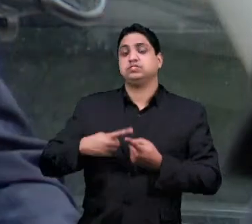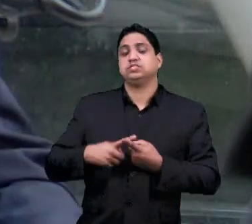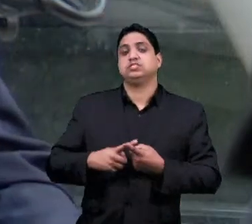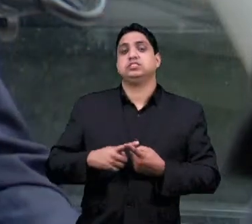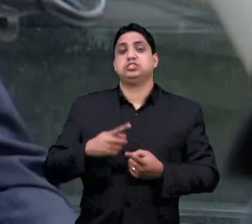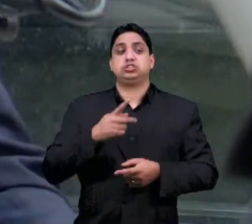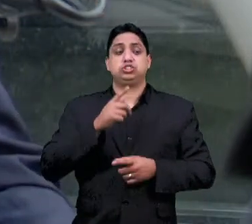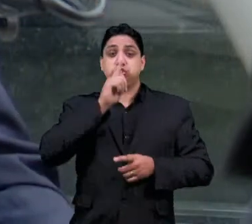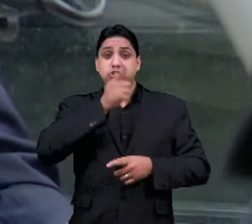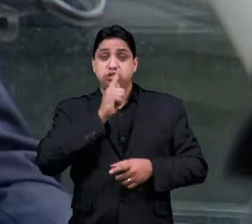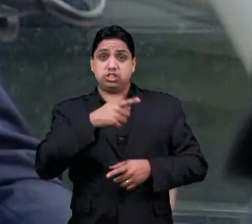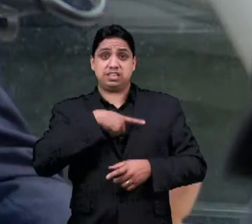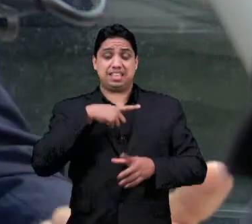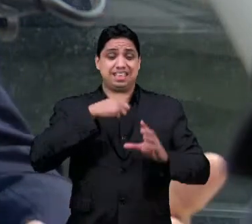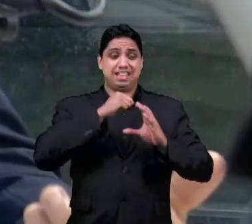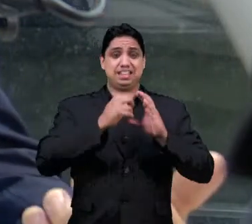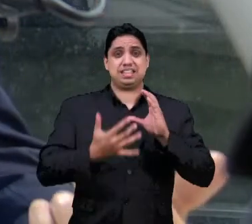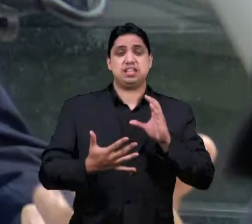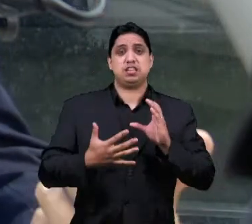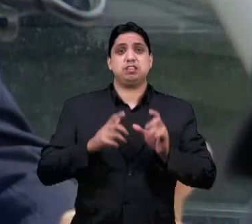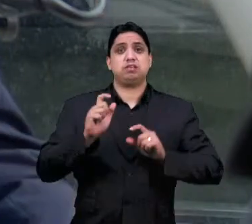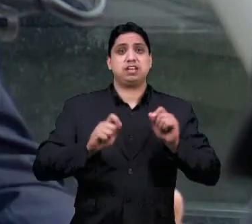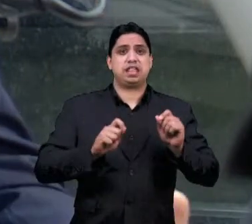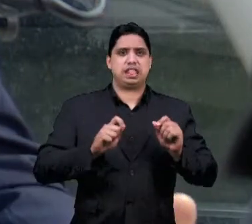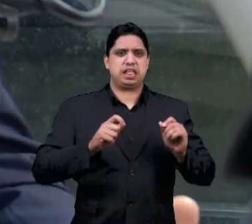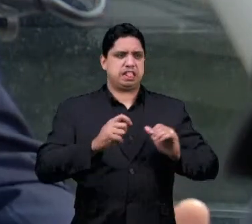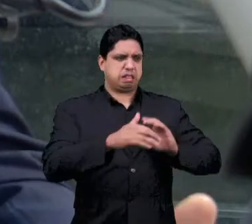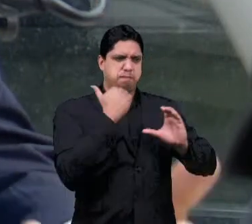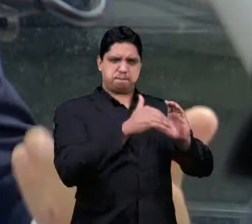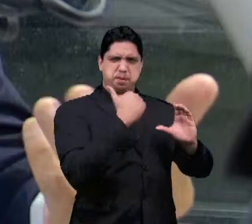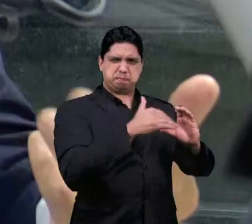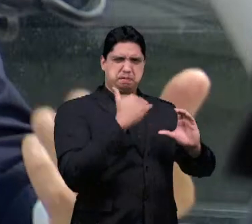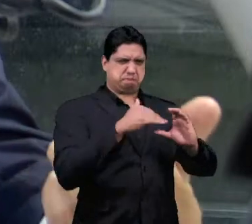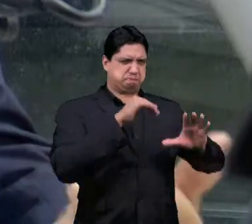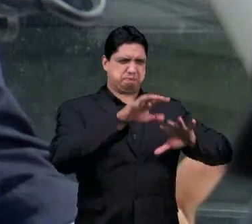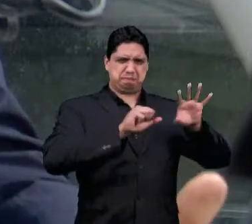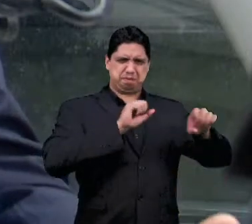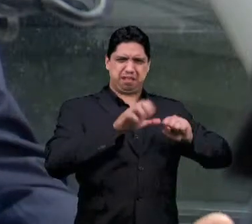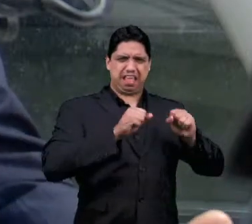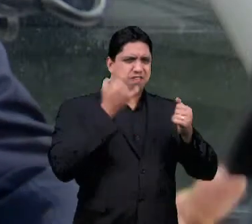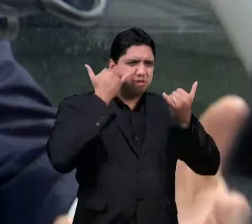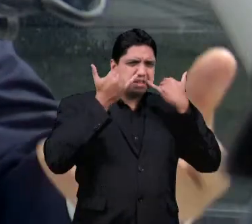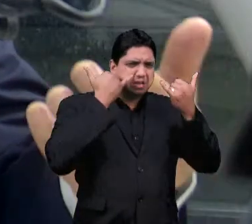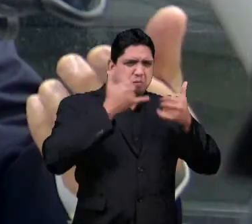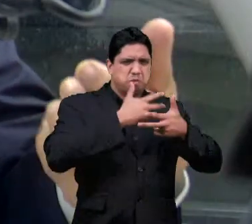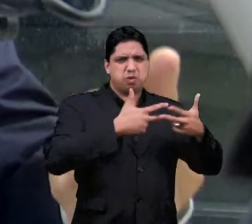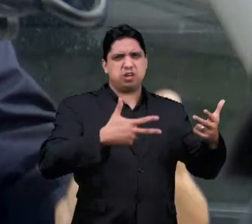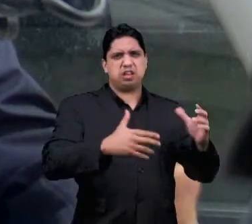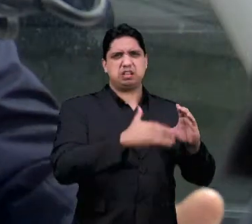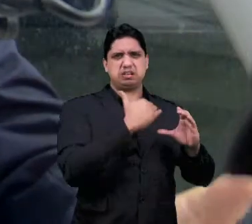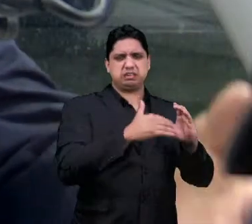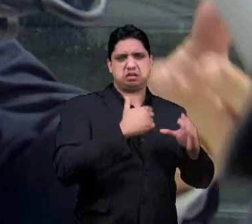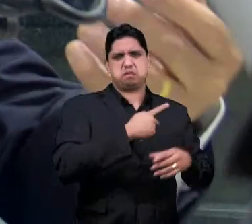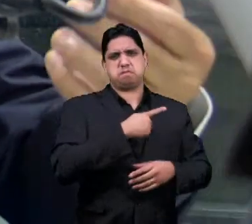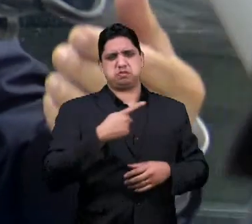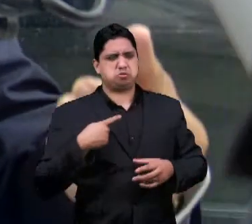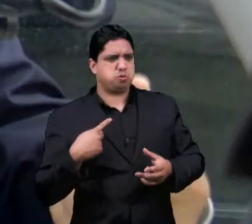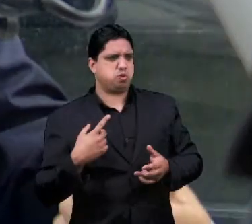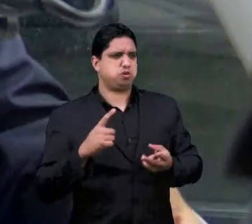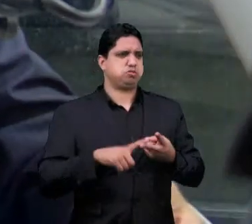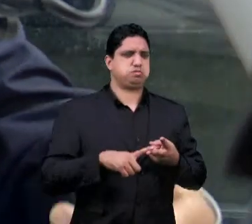uma característica. Ele recebe muita coisa, recebe muita informação de